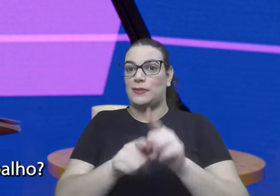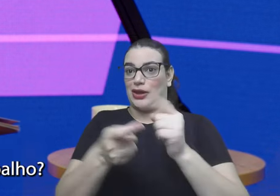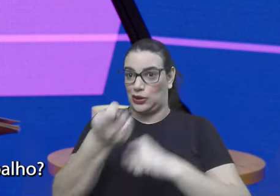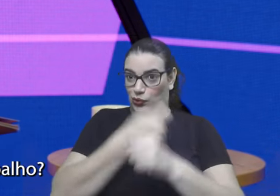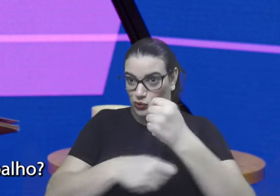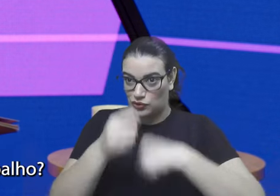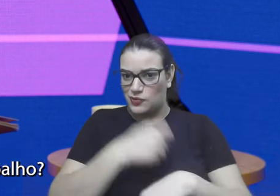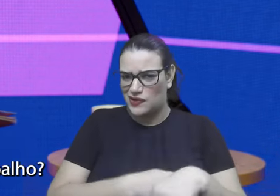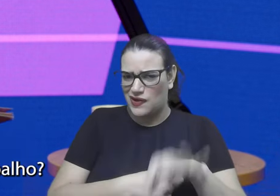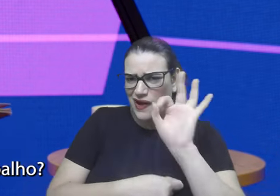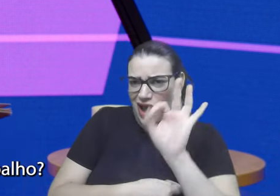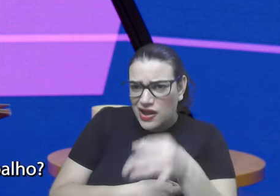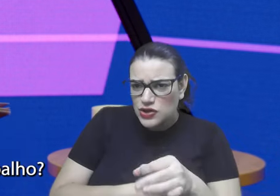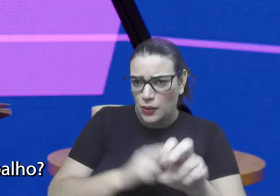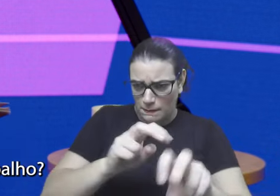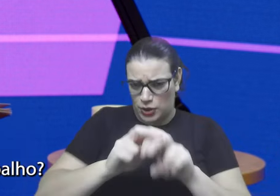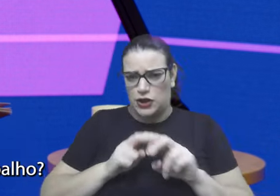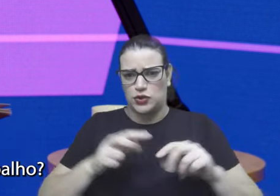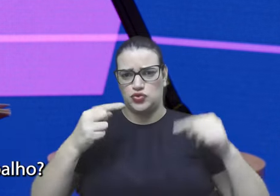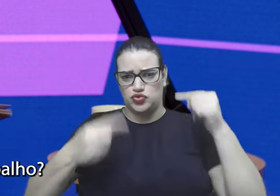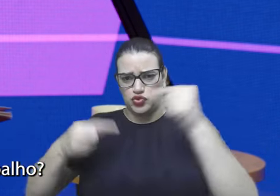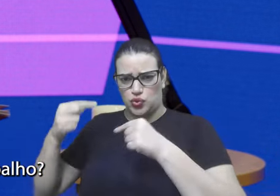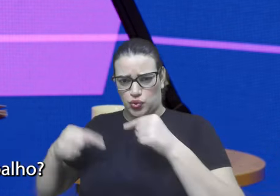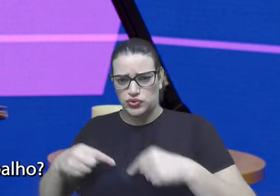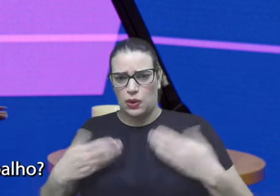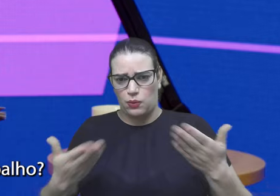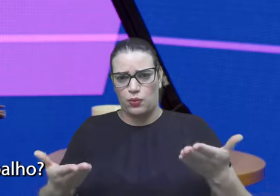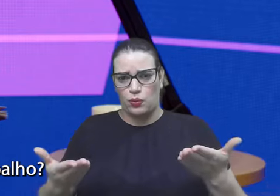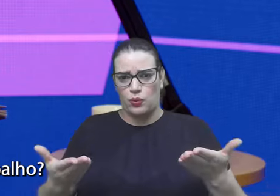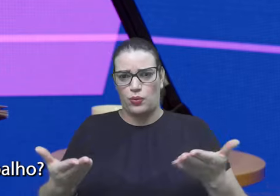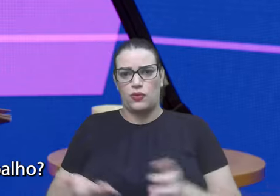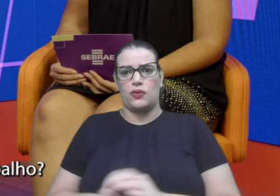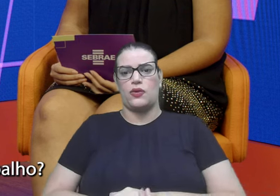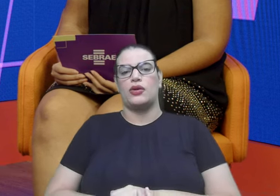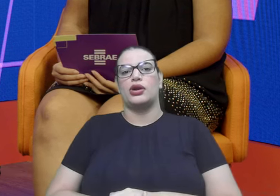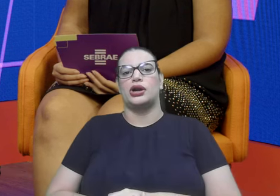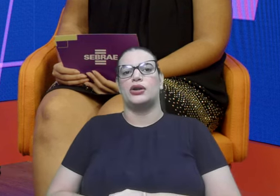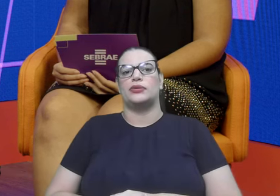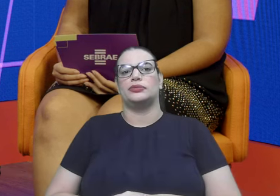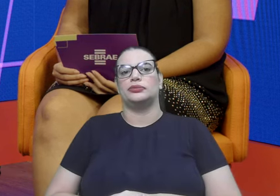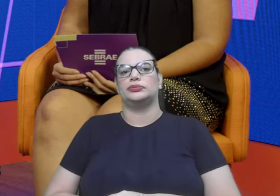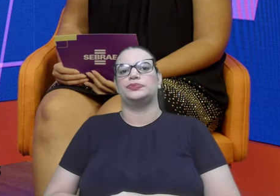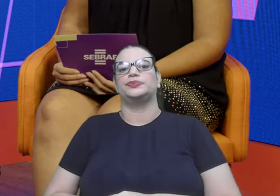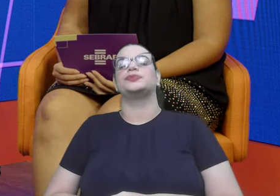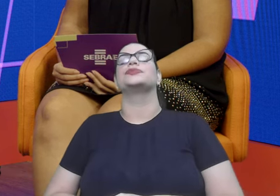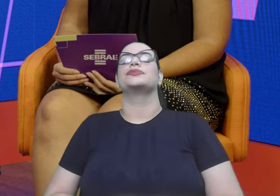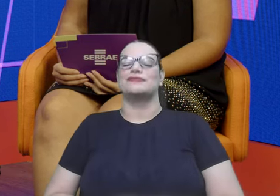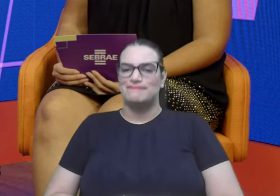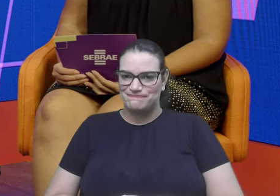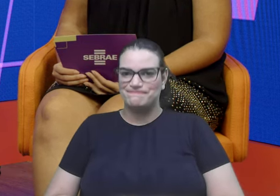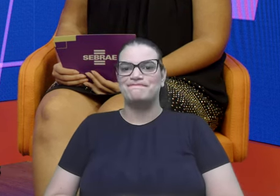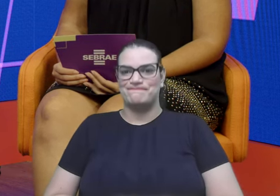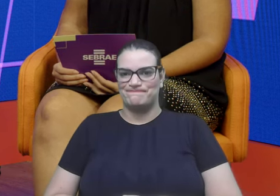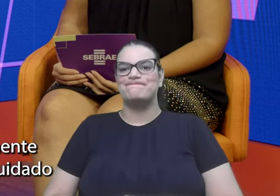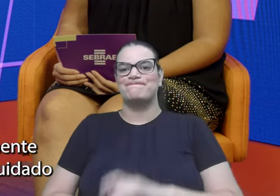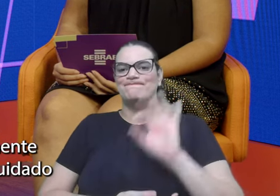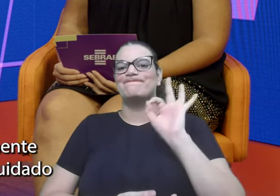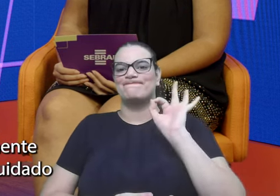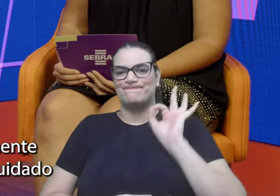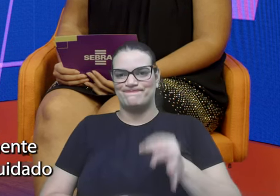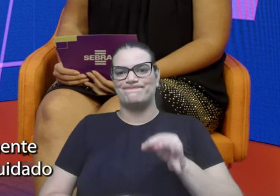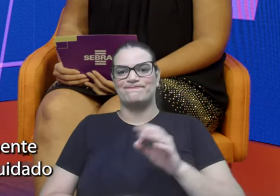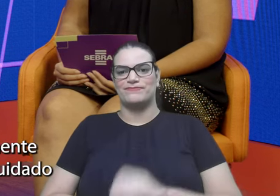é a grande é a grande discussão em torno da economia do trabalho exatamente as mulheres